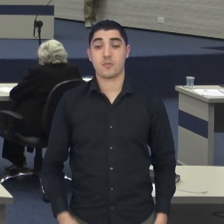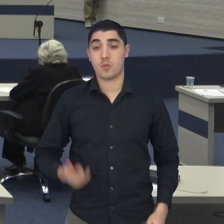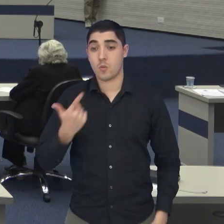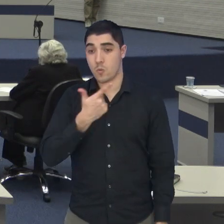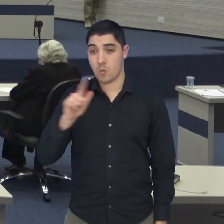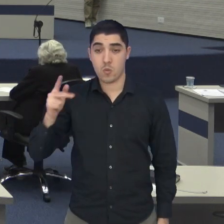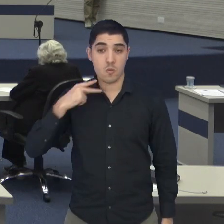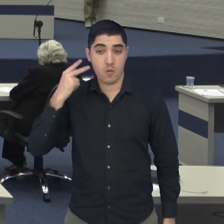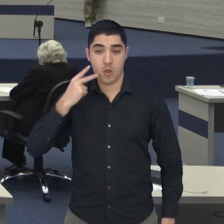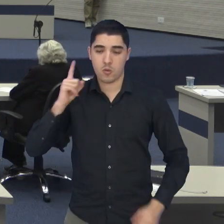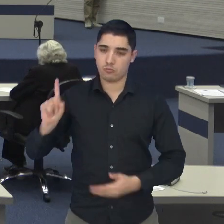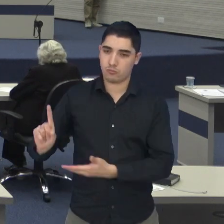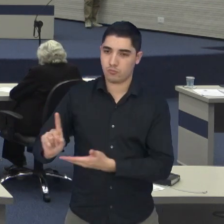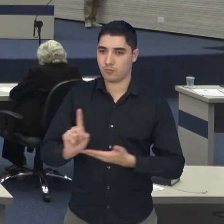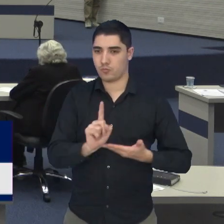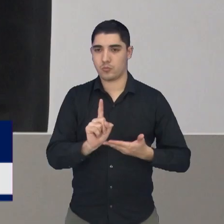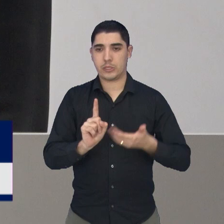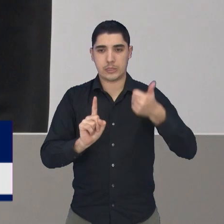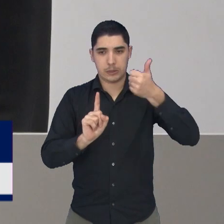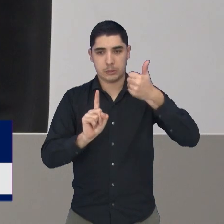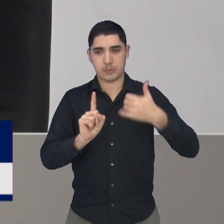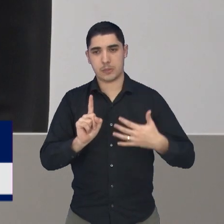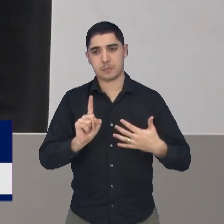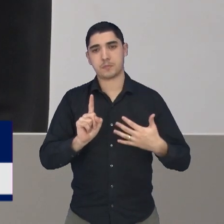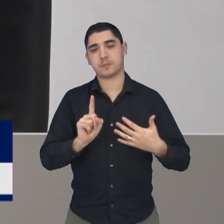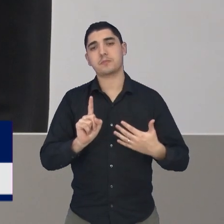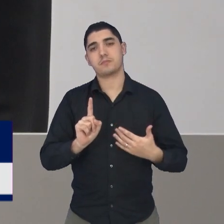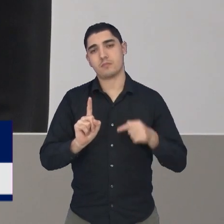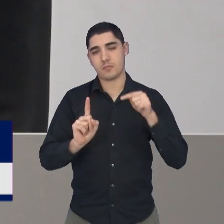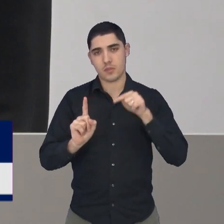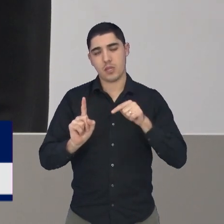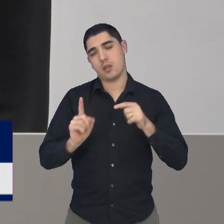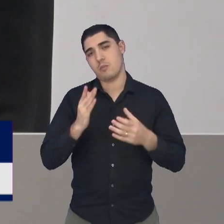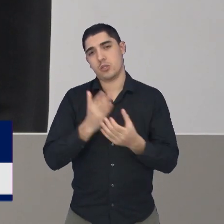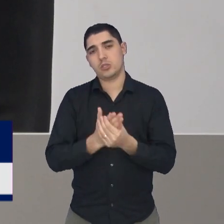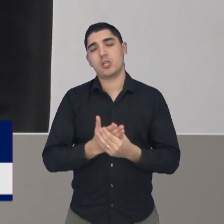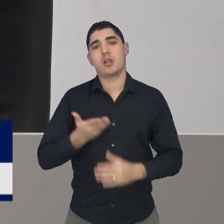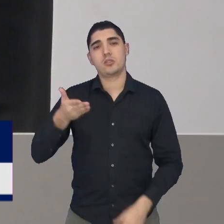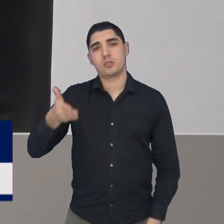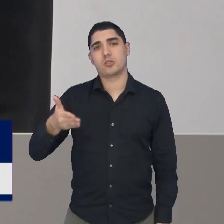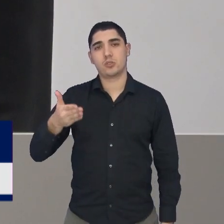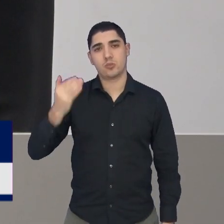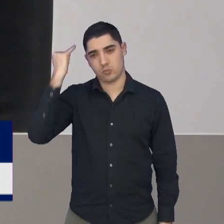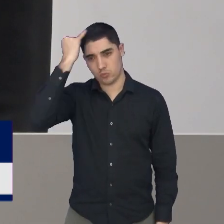Próximo vereador inscrito para falar sobre o processo, o vereador Dr. José Cláudio.